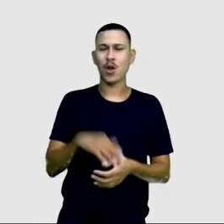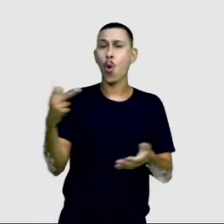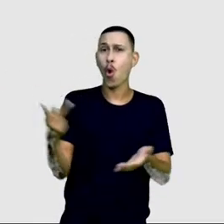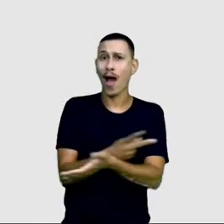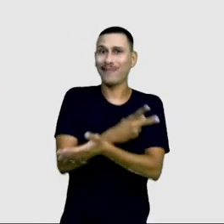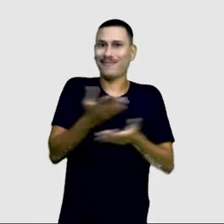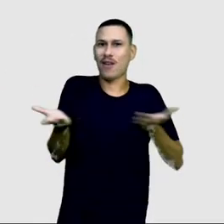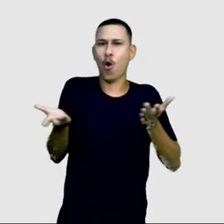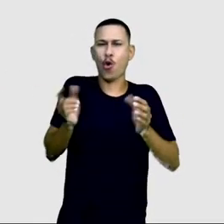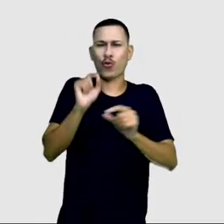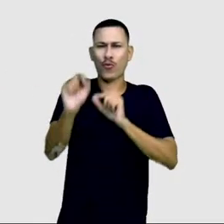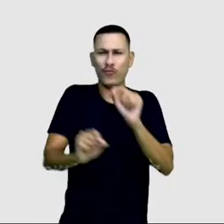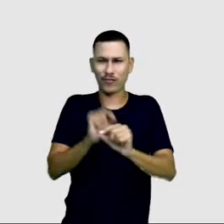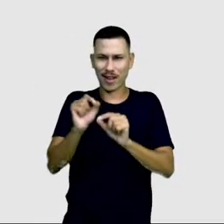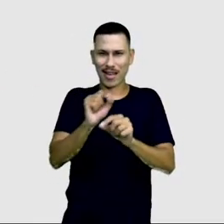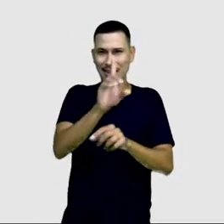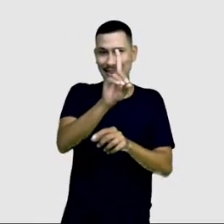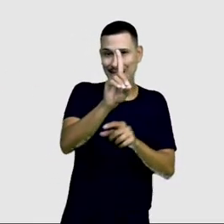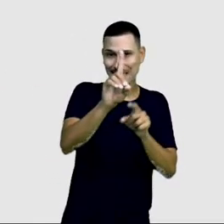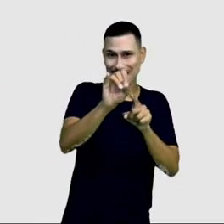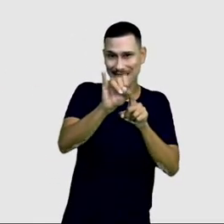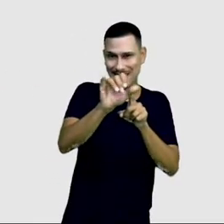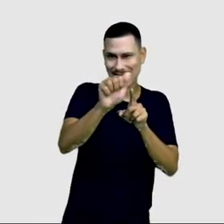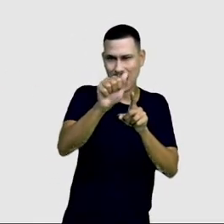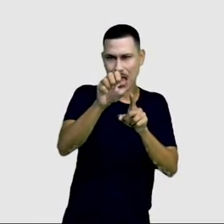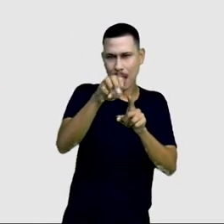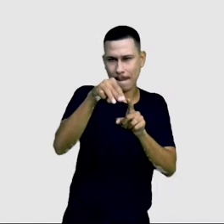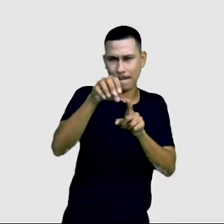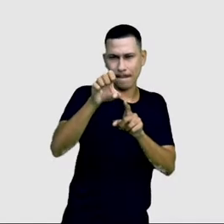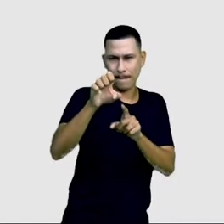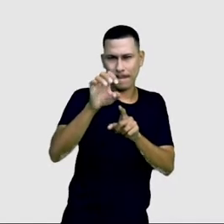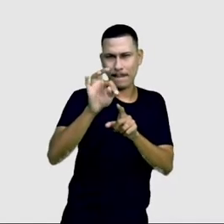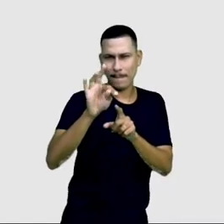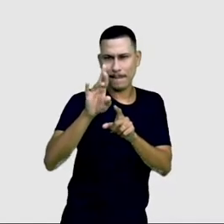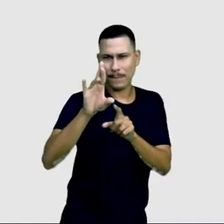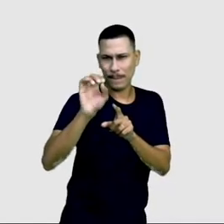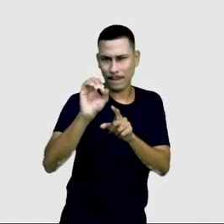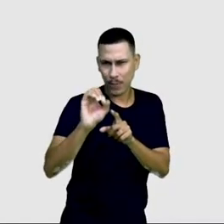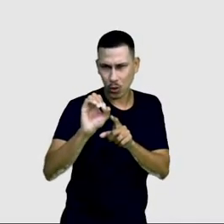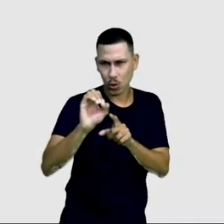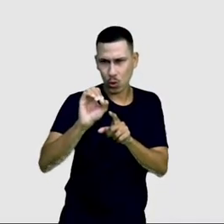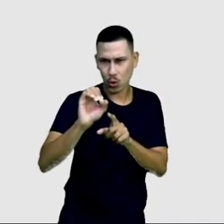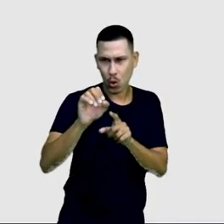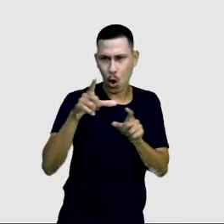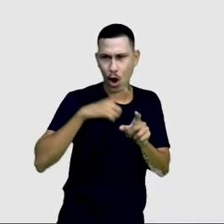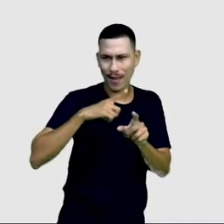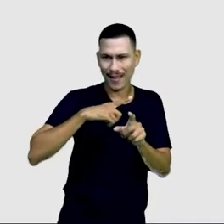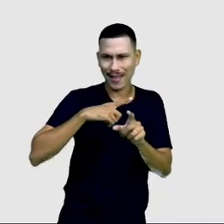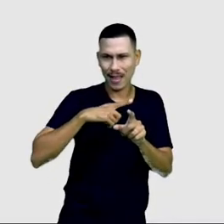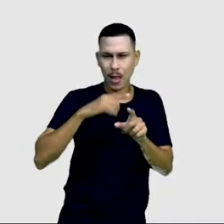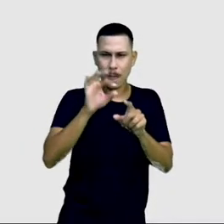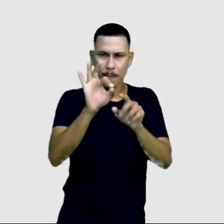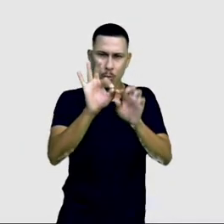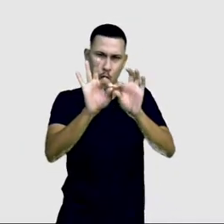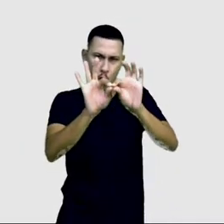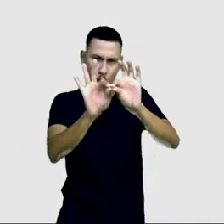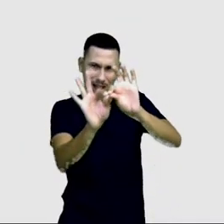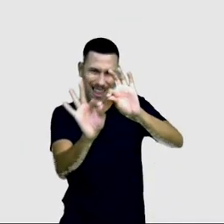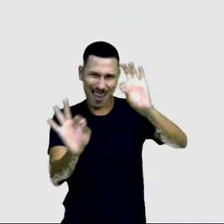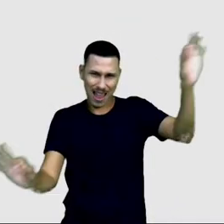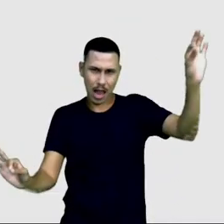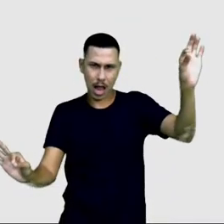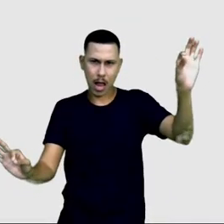A gente tem no diâmetro um raio, tá certo? Um raio aqui, mas também a gente